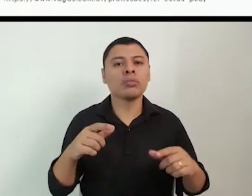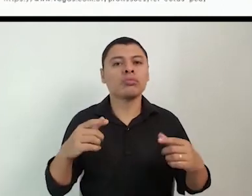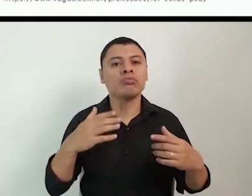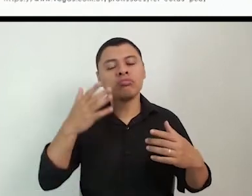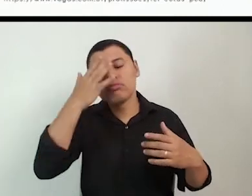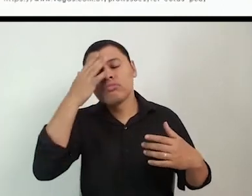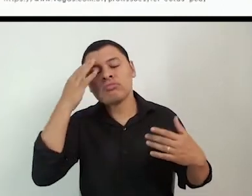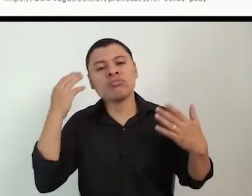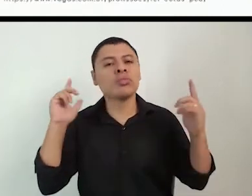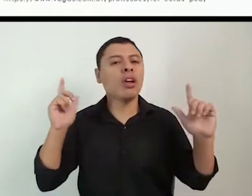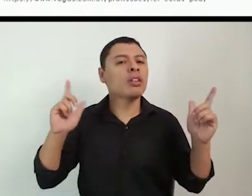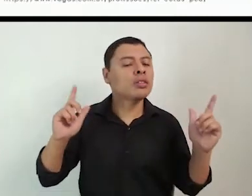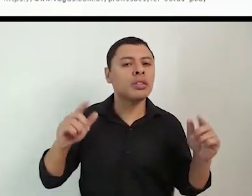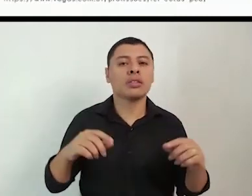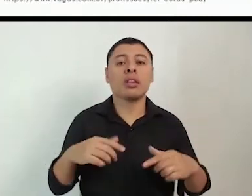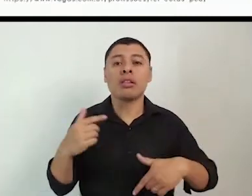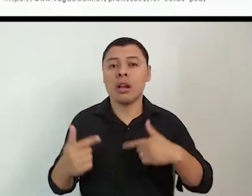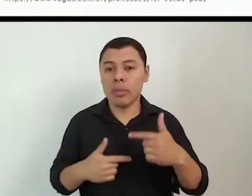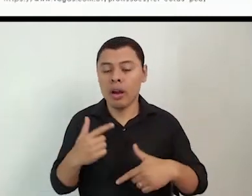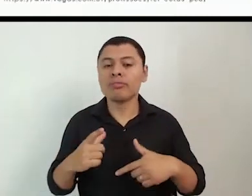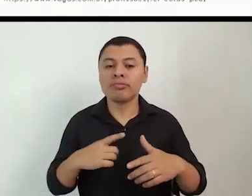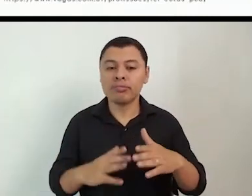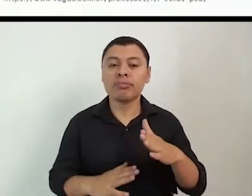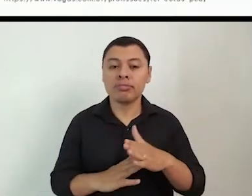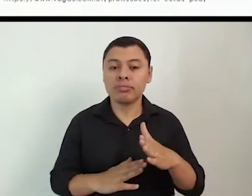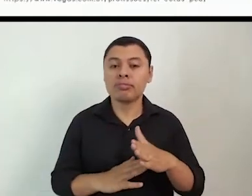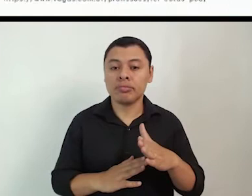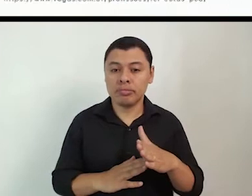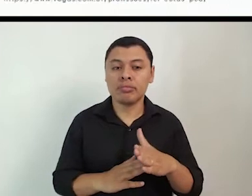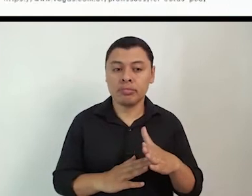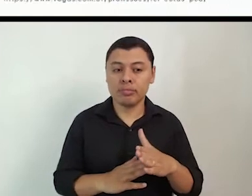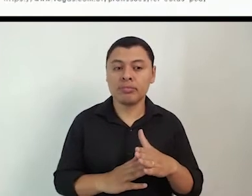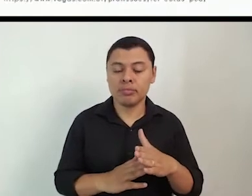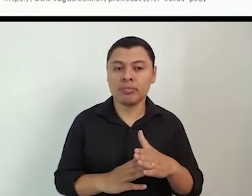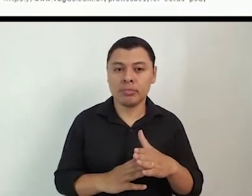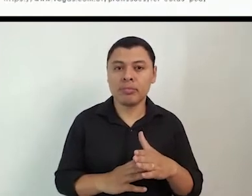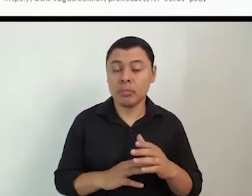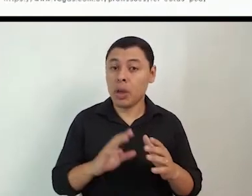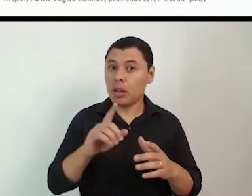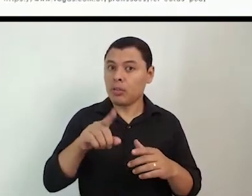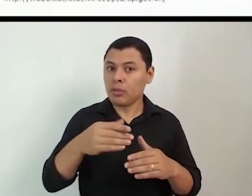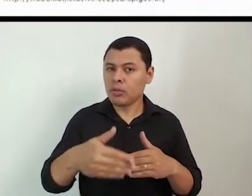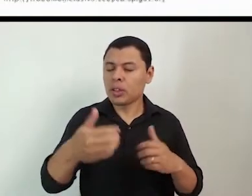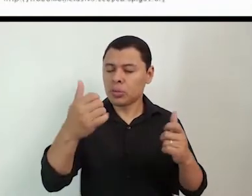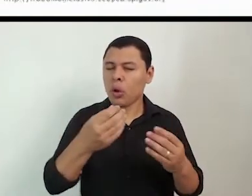de vantagens e desvantagens da contratação de pessoas com deficiência.